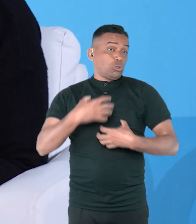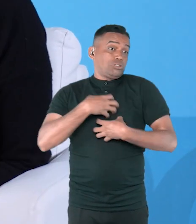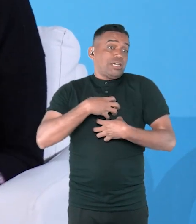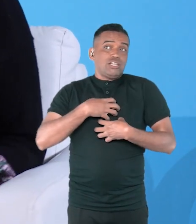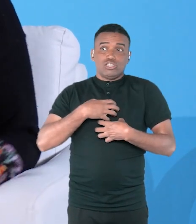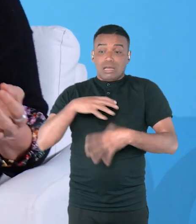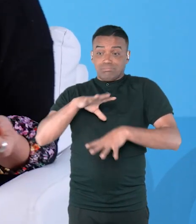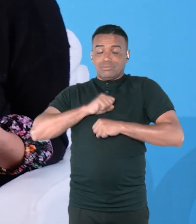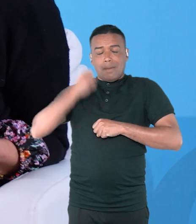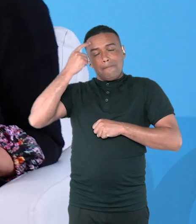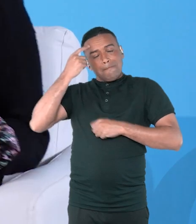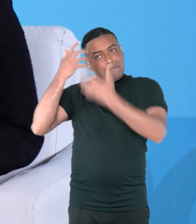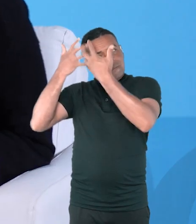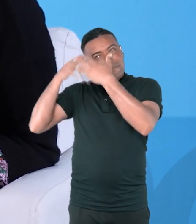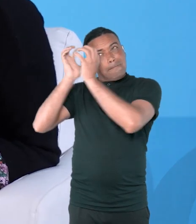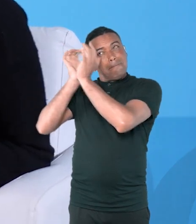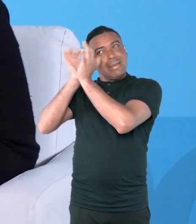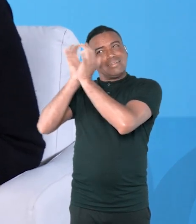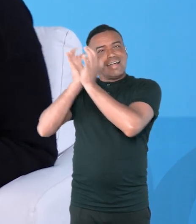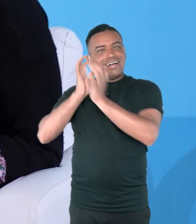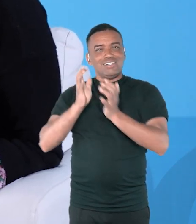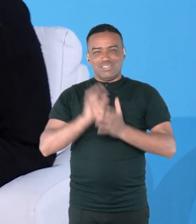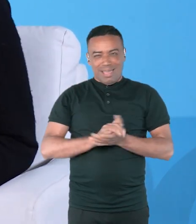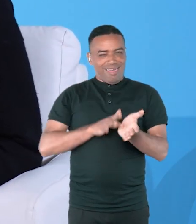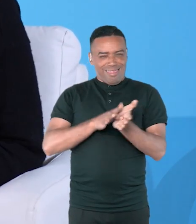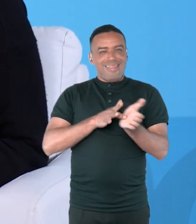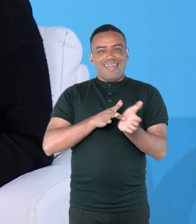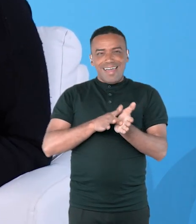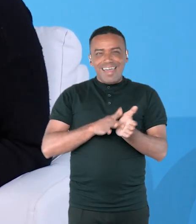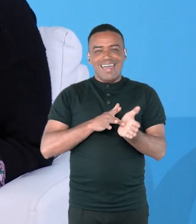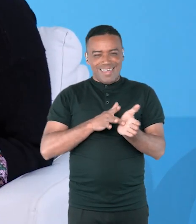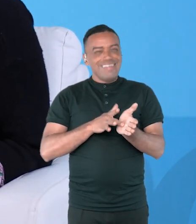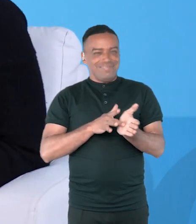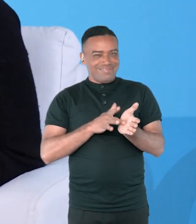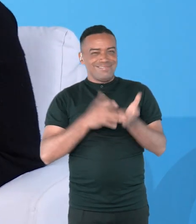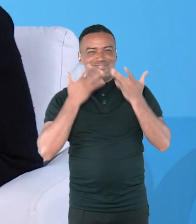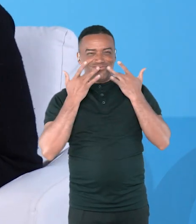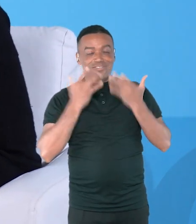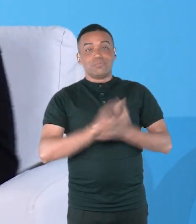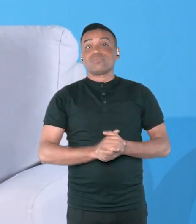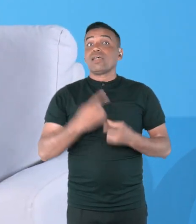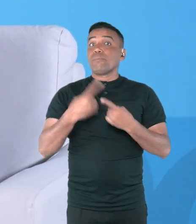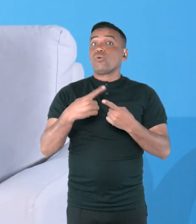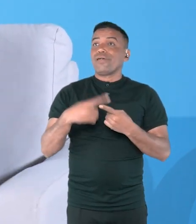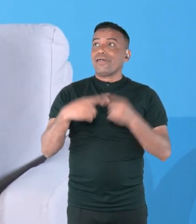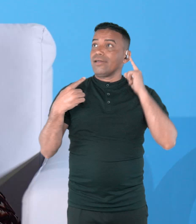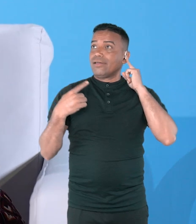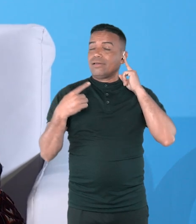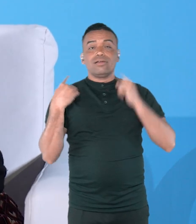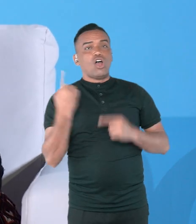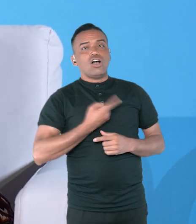A pessoa nem sente que está pensando. É isso mesmo. Engana eles, a gente faz. Mas é porque